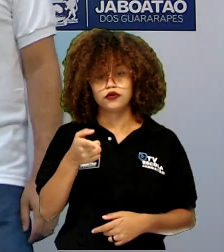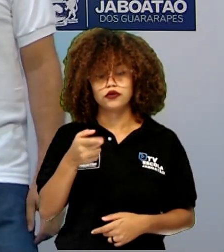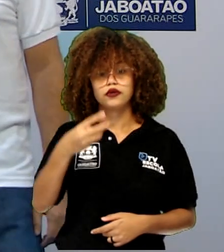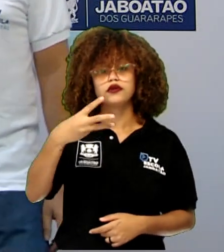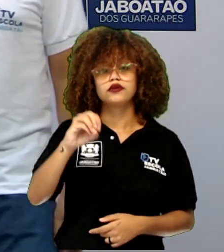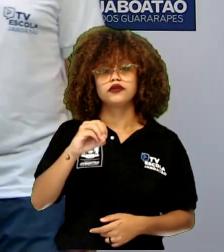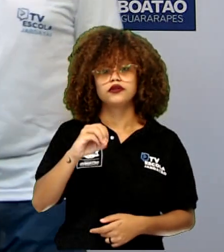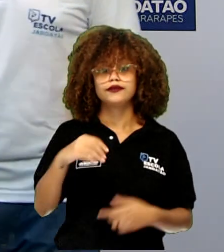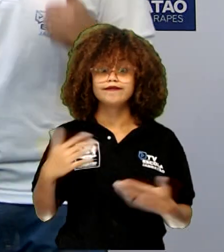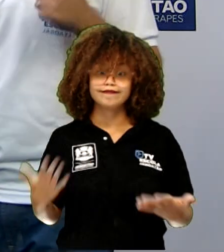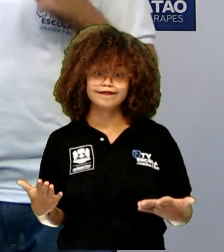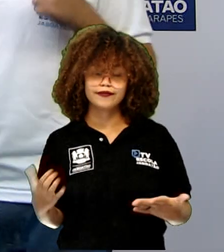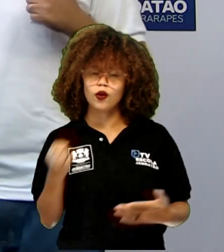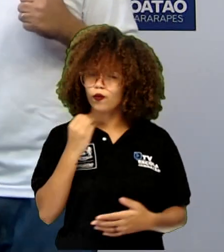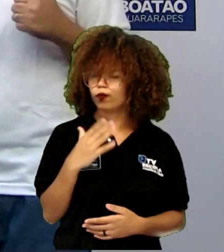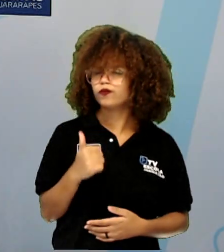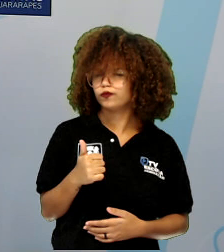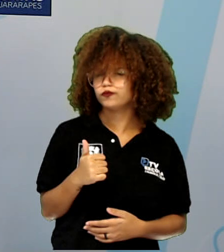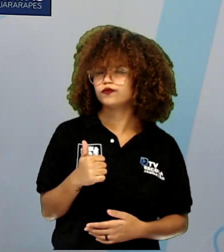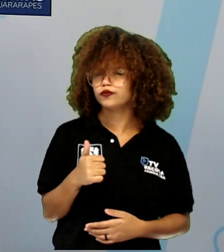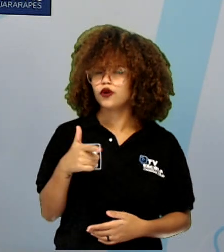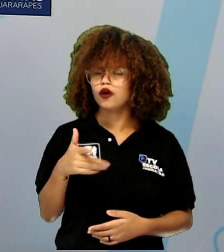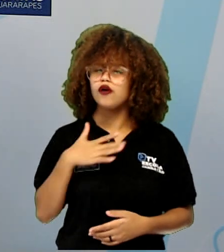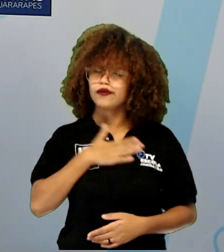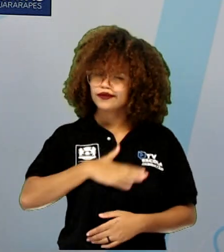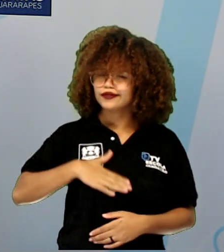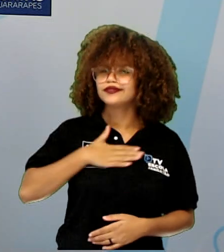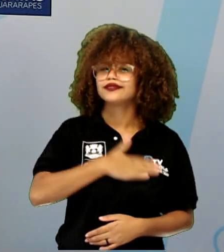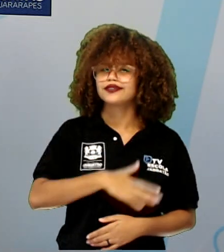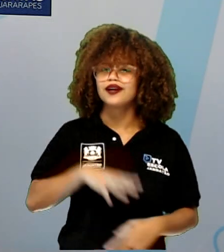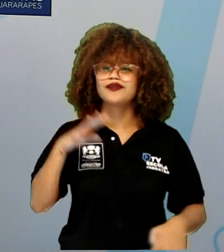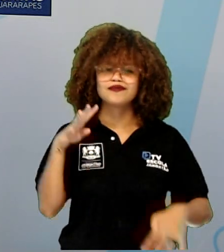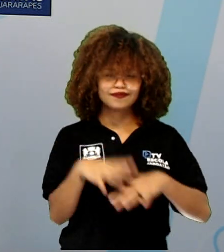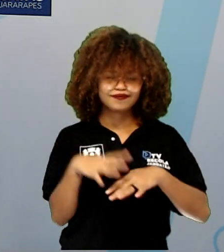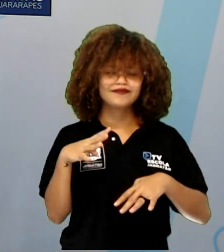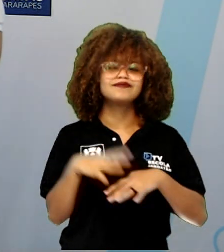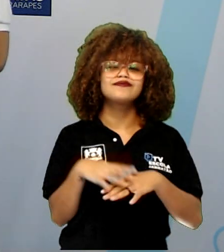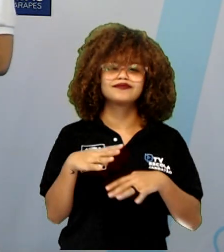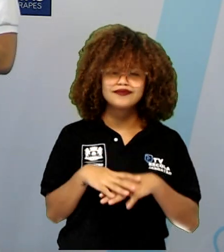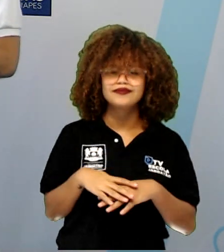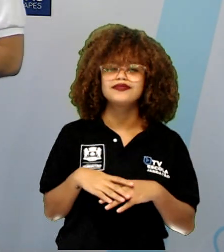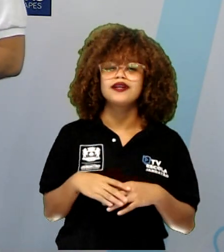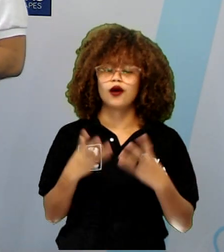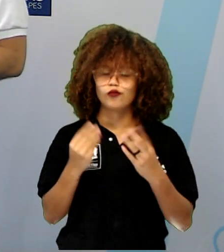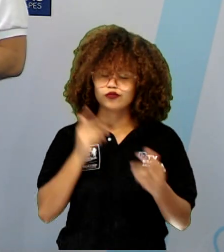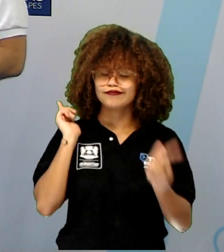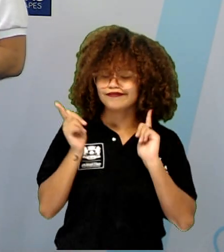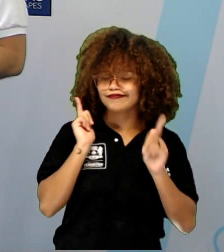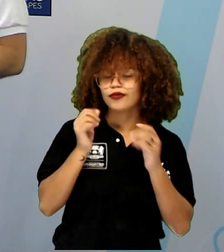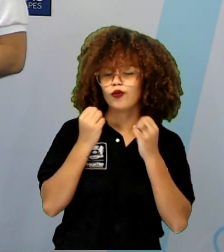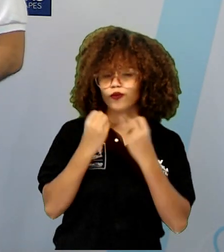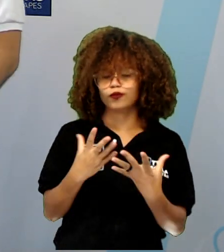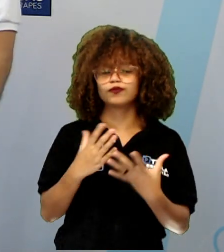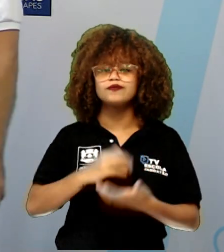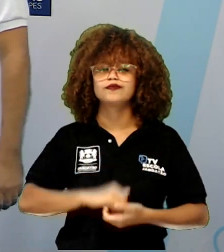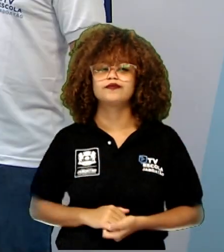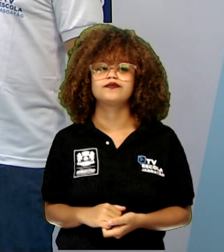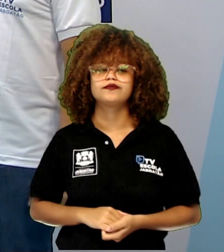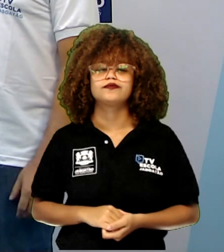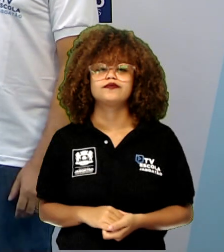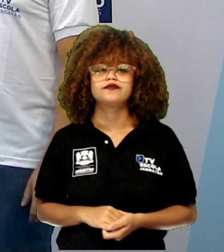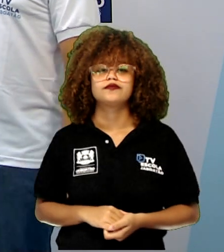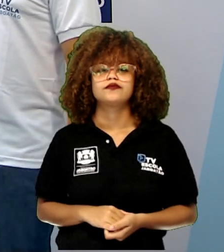e aí pessoal beleza Tá curtindo matemática é para curtir Tá certo